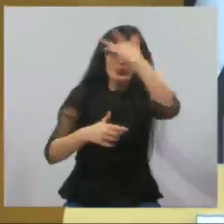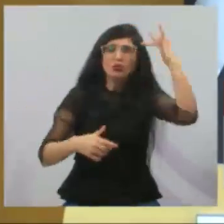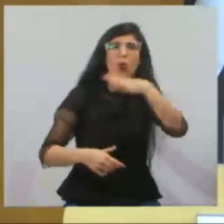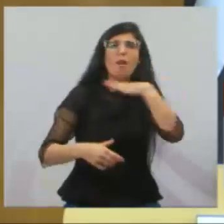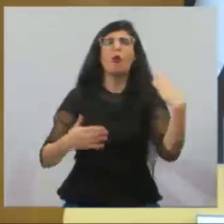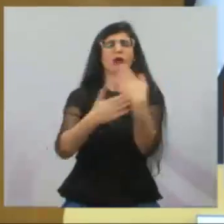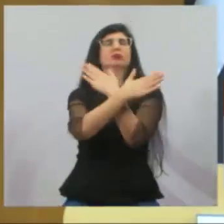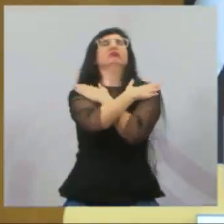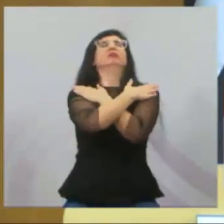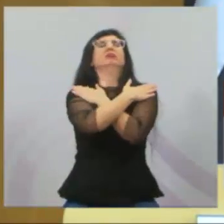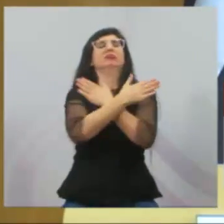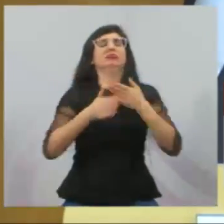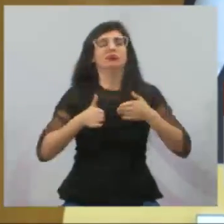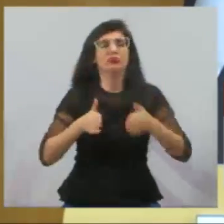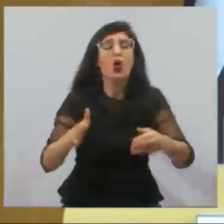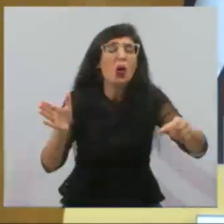saúde.